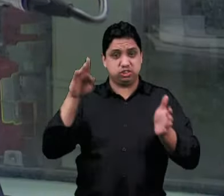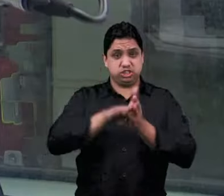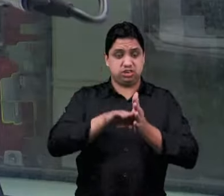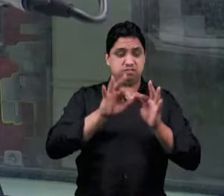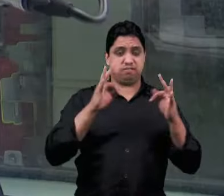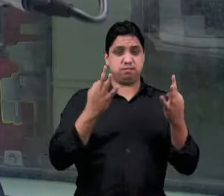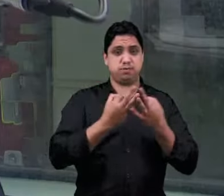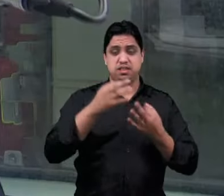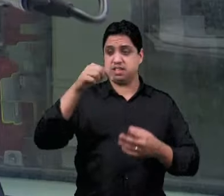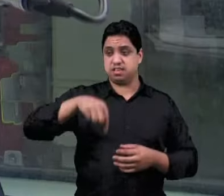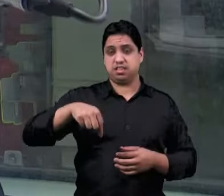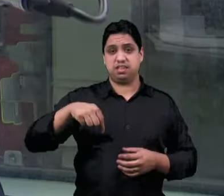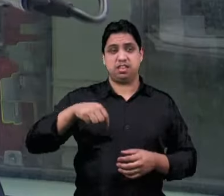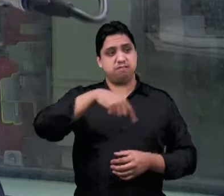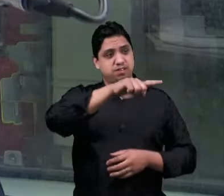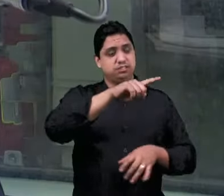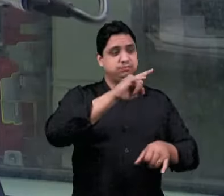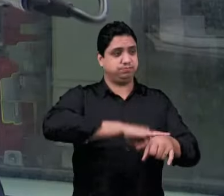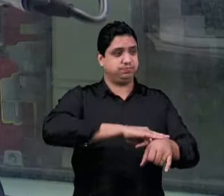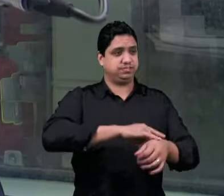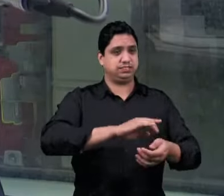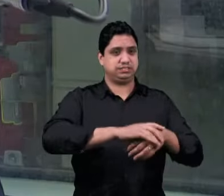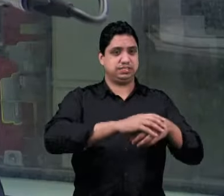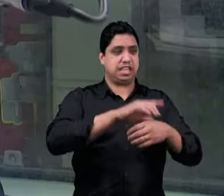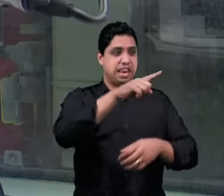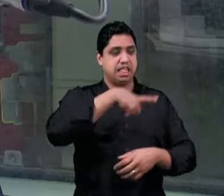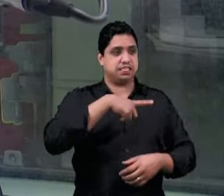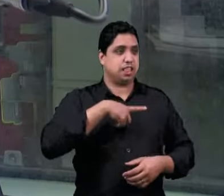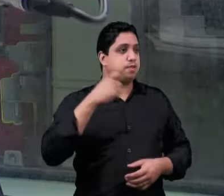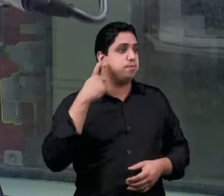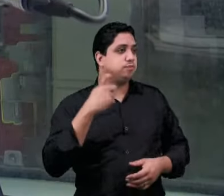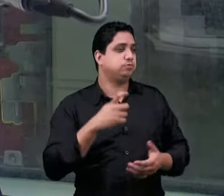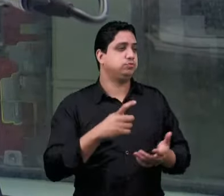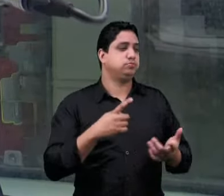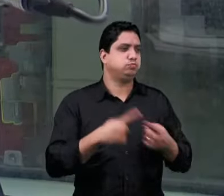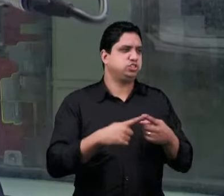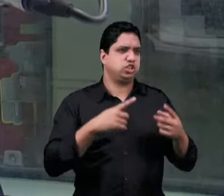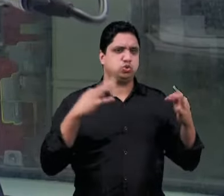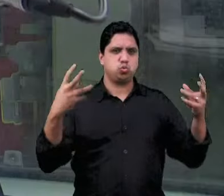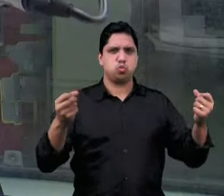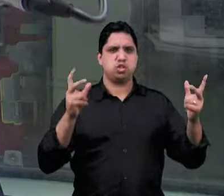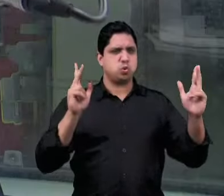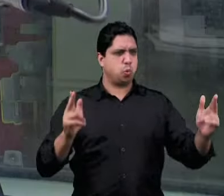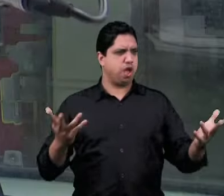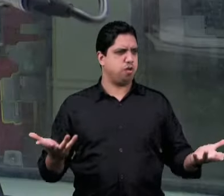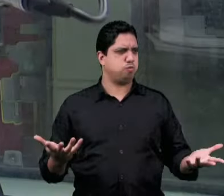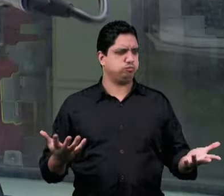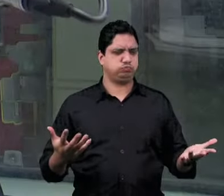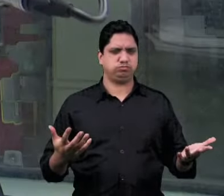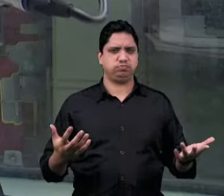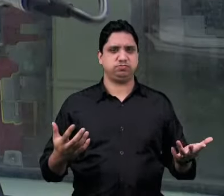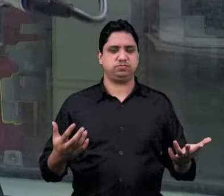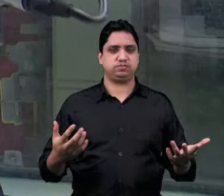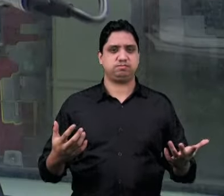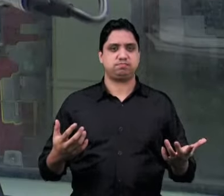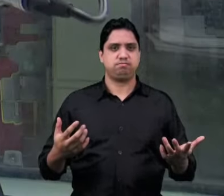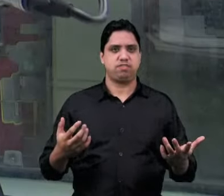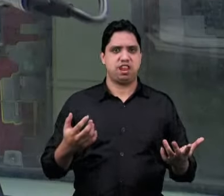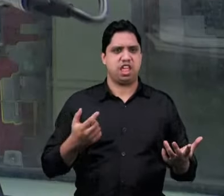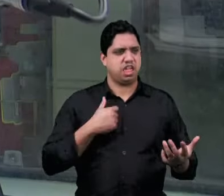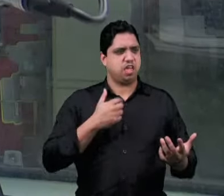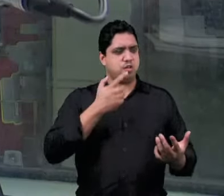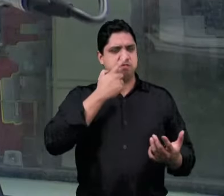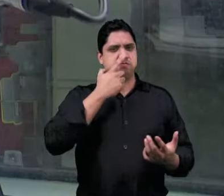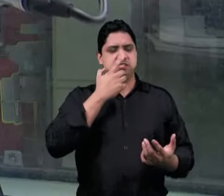familiares e vão lá, e lá tem o perfume, porque o perfume era igual. E eu era tão extraordinário